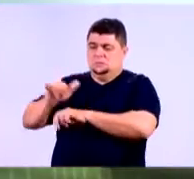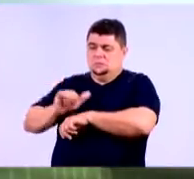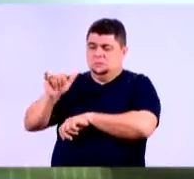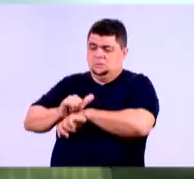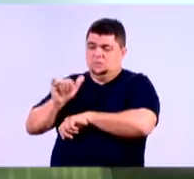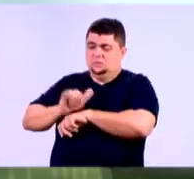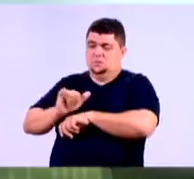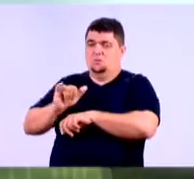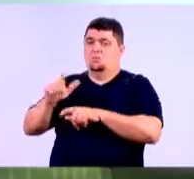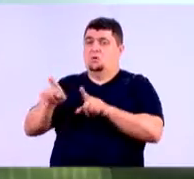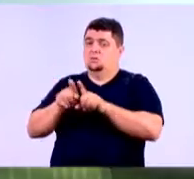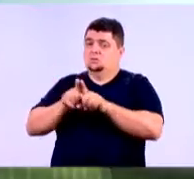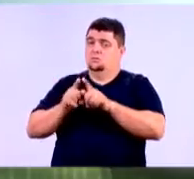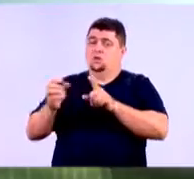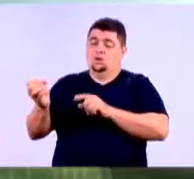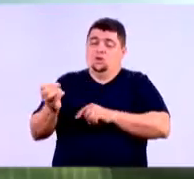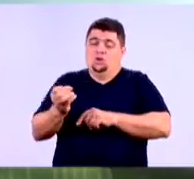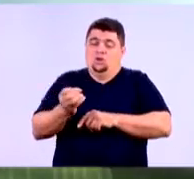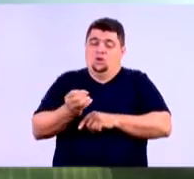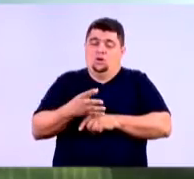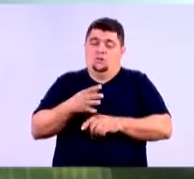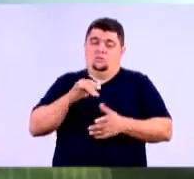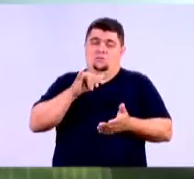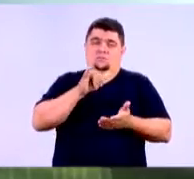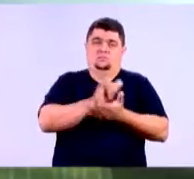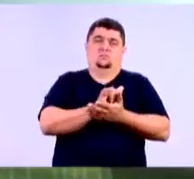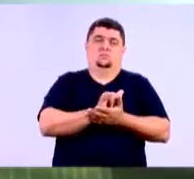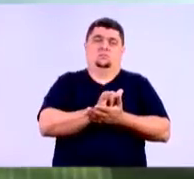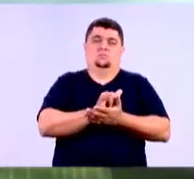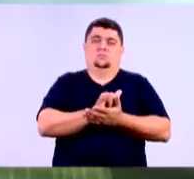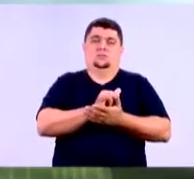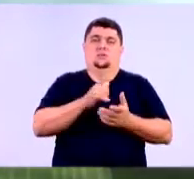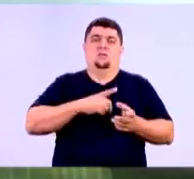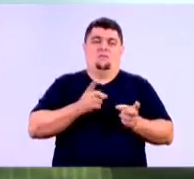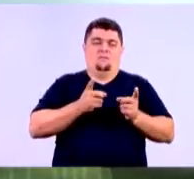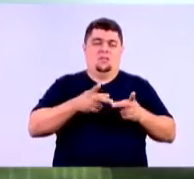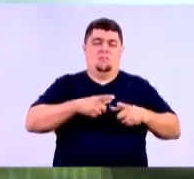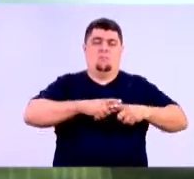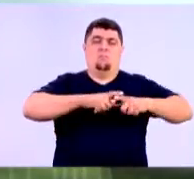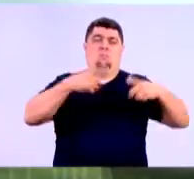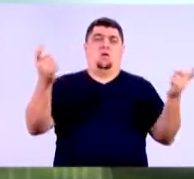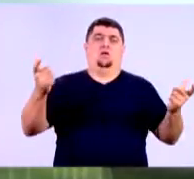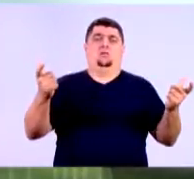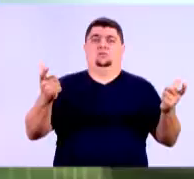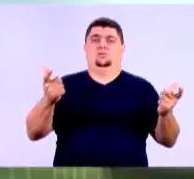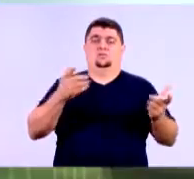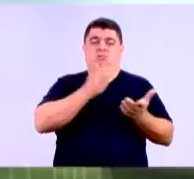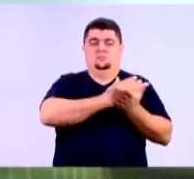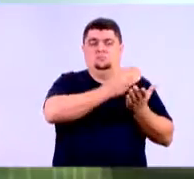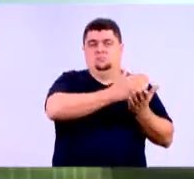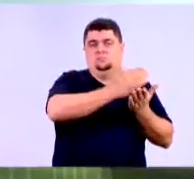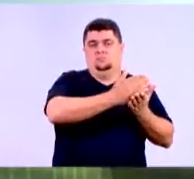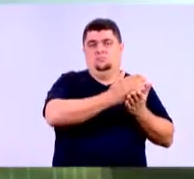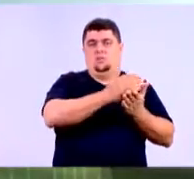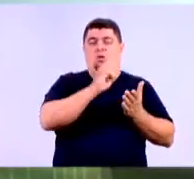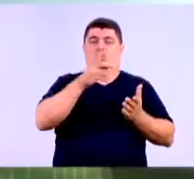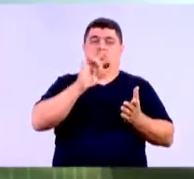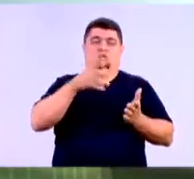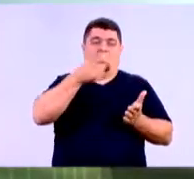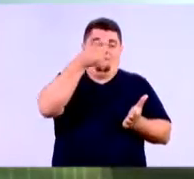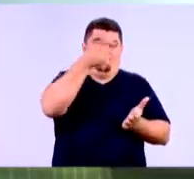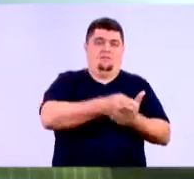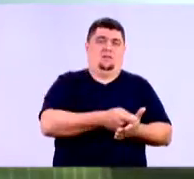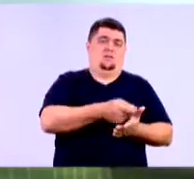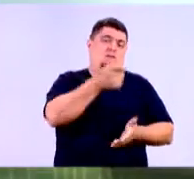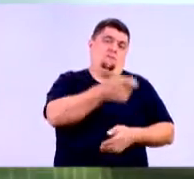sua empresa, mas também para avaliar se vale a pena aumentar a porcentagem de vendas a prazo que a sua empresa, a sua